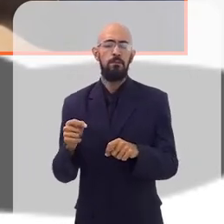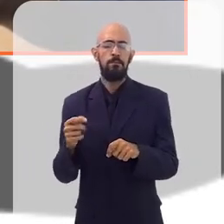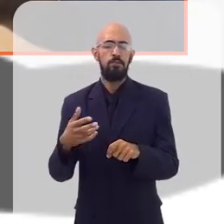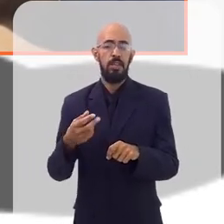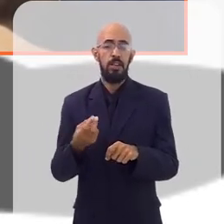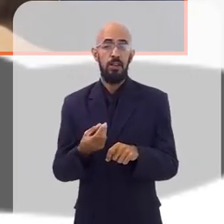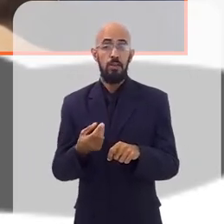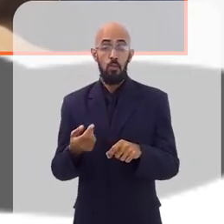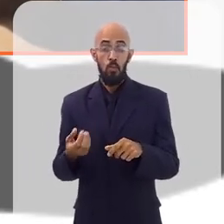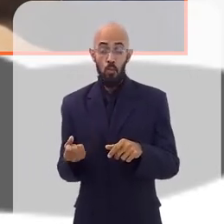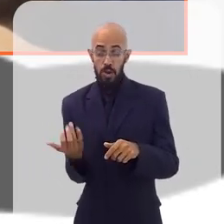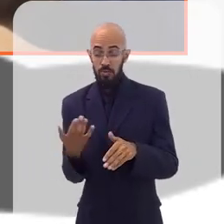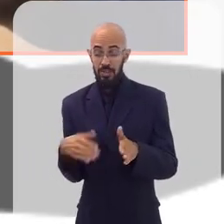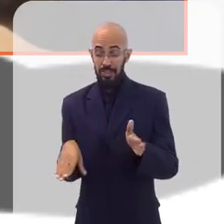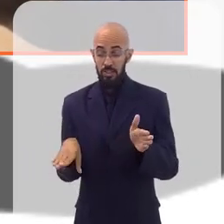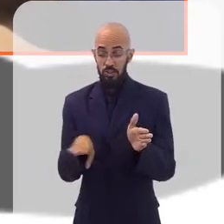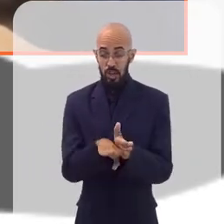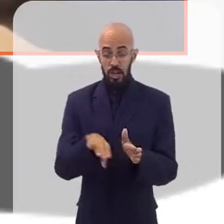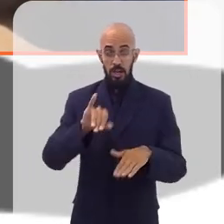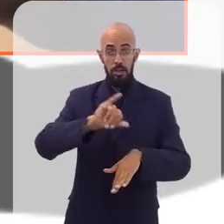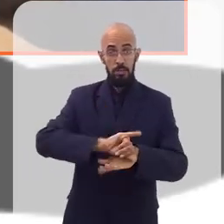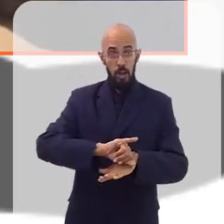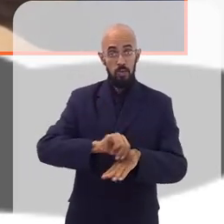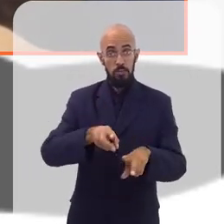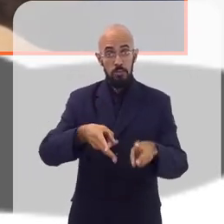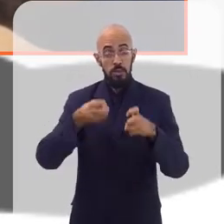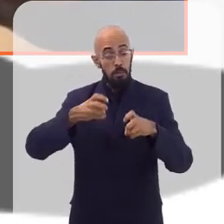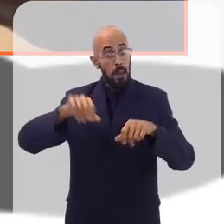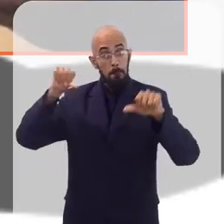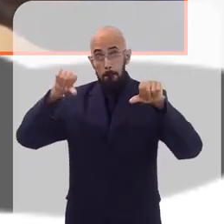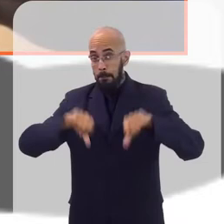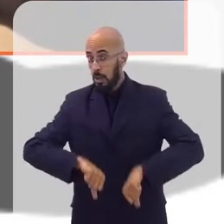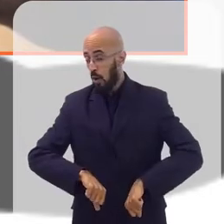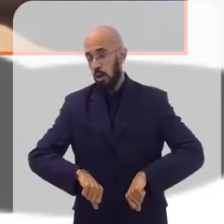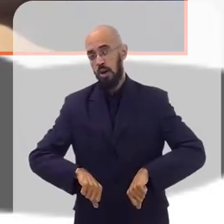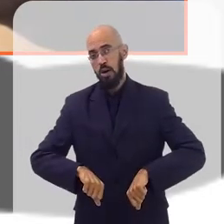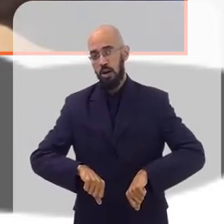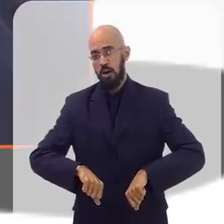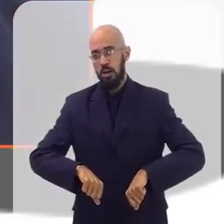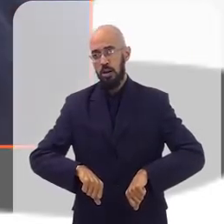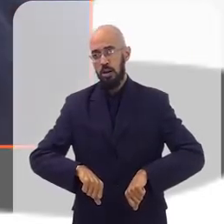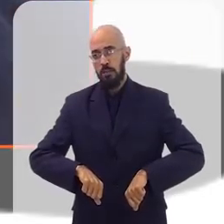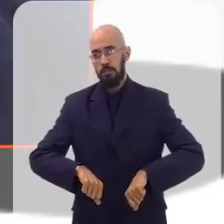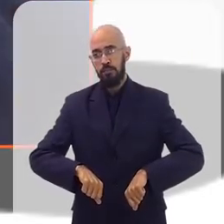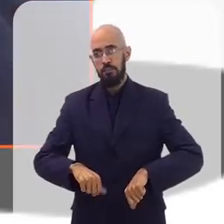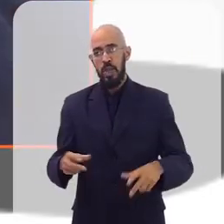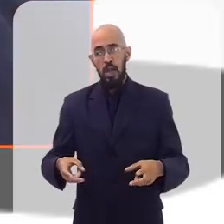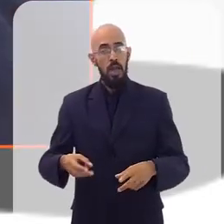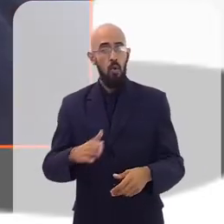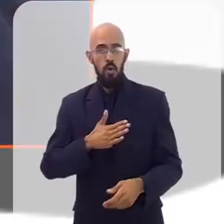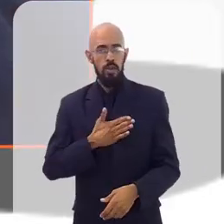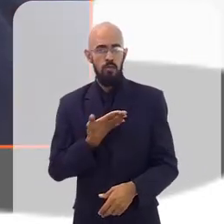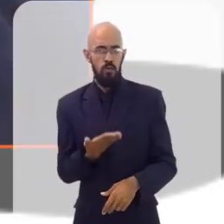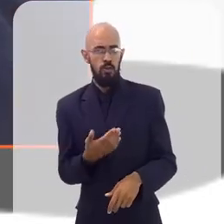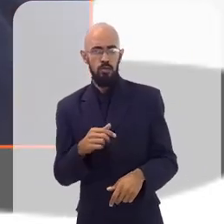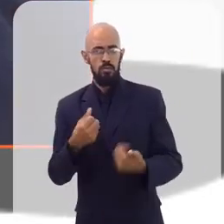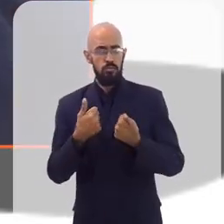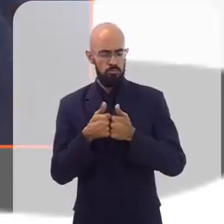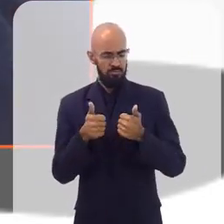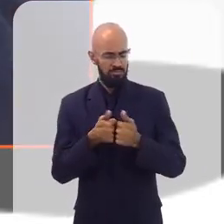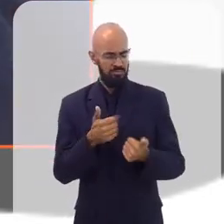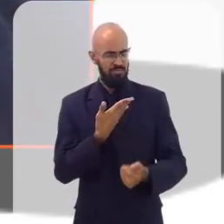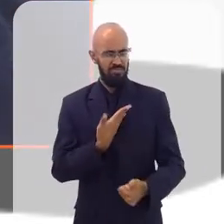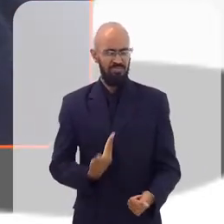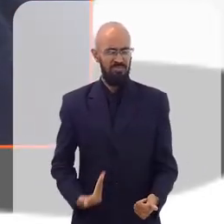sai do interior vem para a capital EA dificuldade é pior ainda é é muito grande você pega o sistema